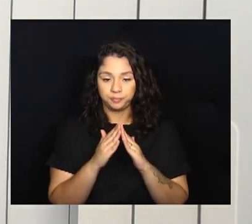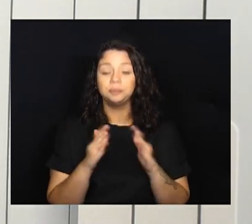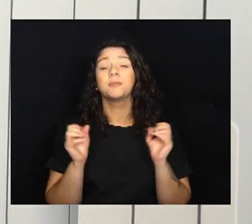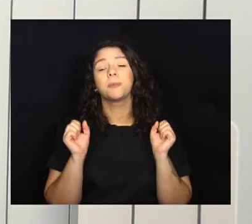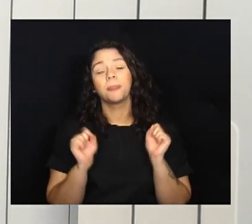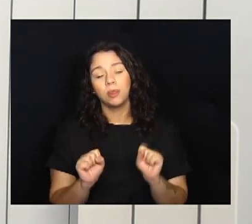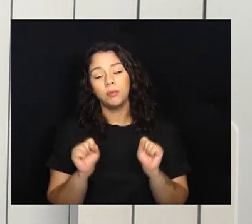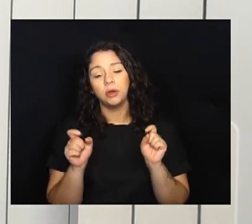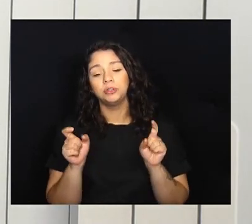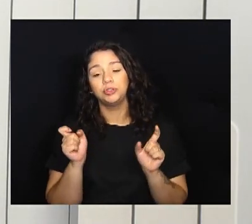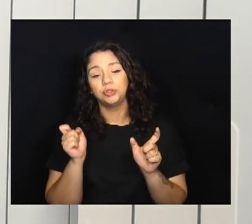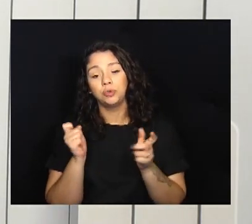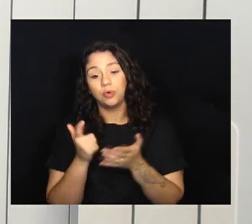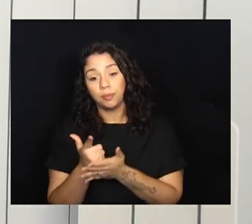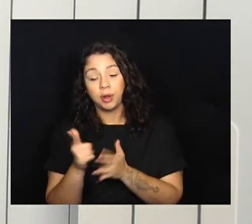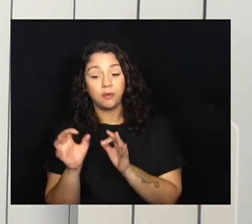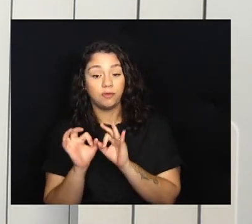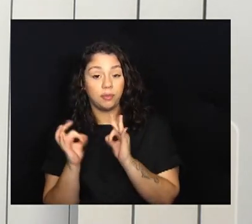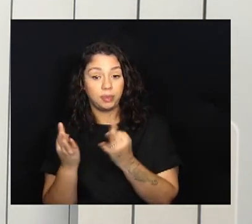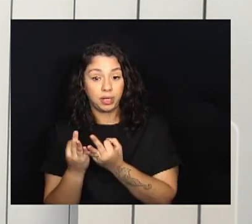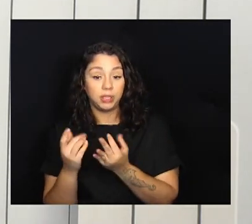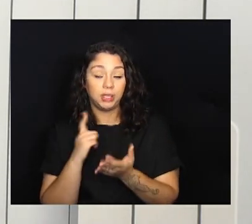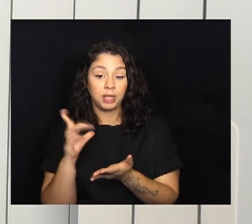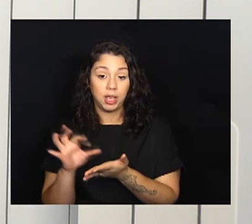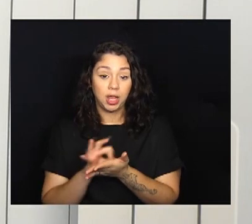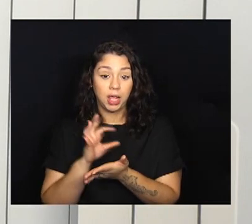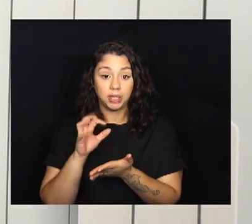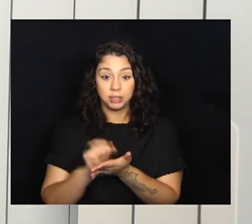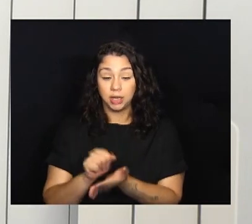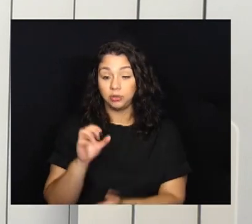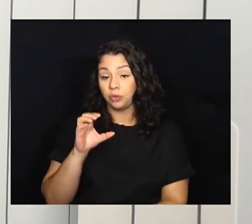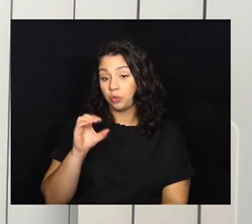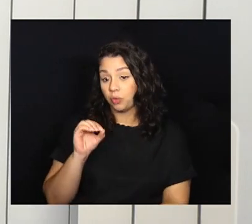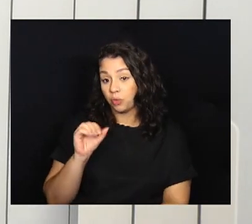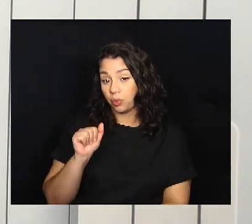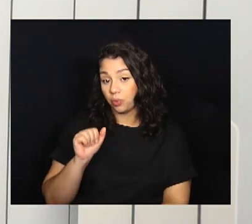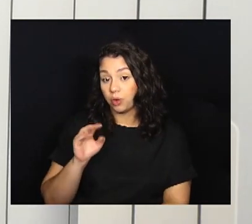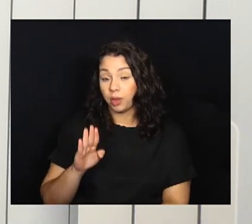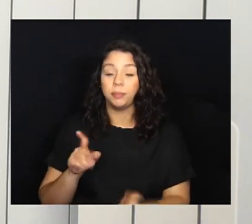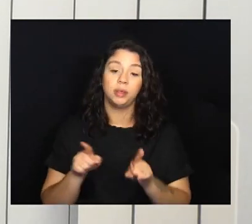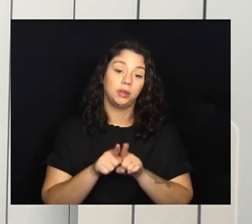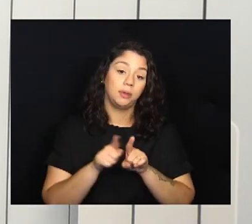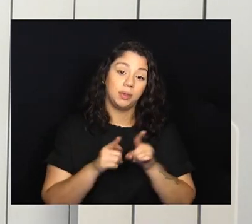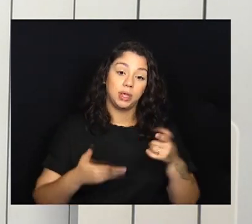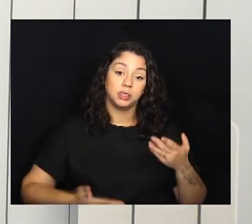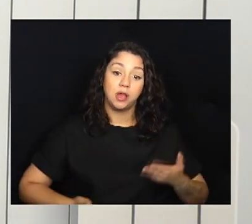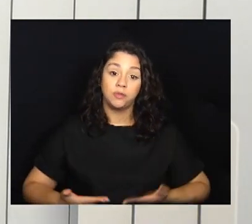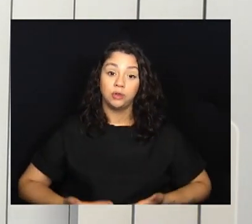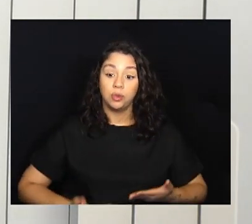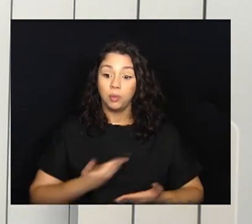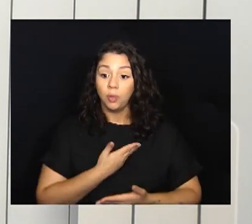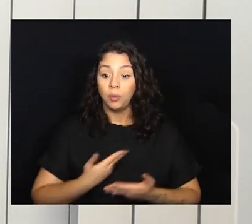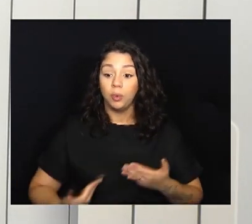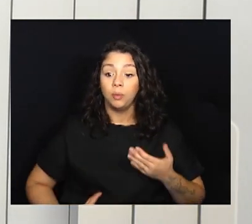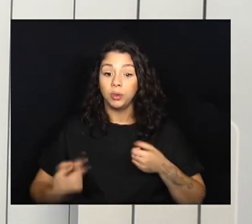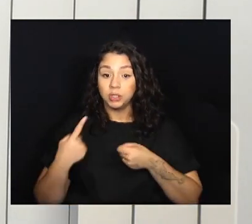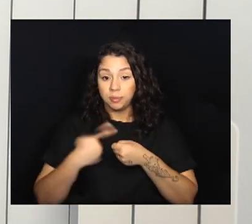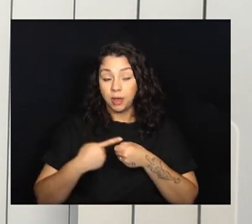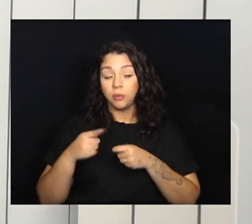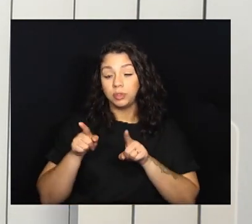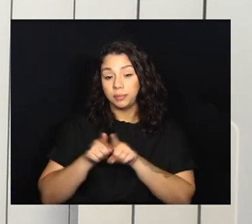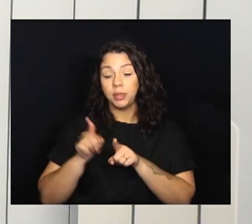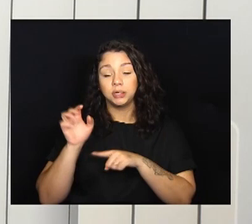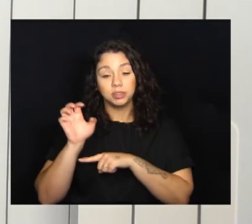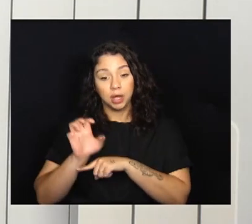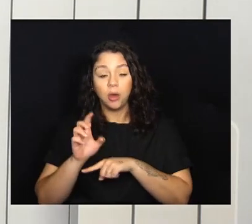adquirir os imóveis famílias cadastradas na Coab, servidores públicos municipais e estaduais e o